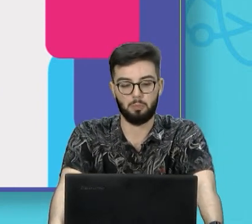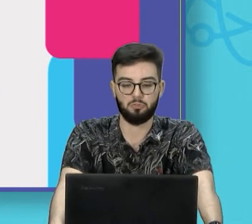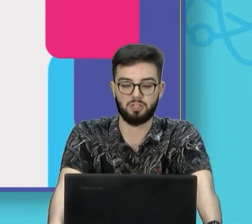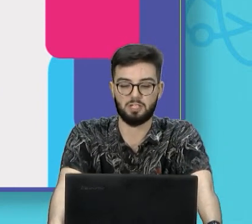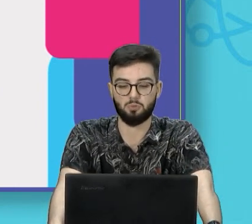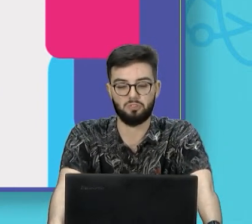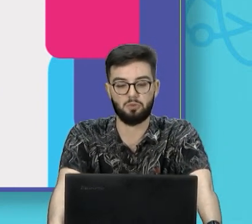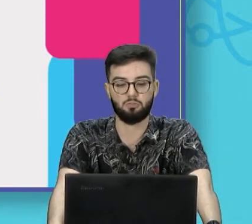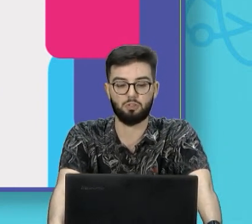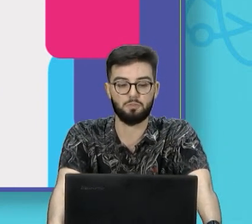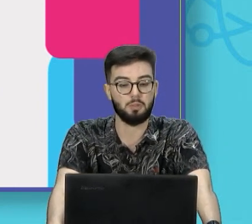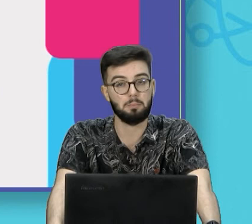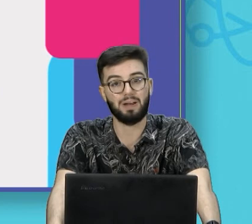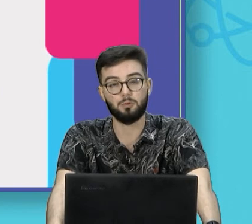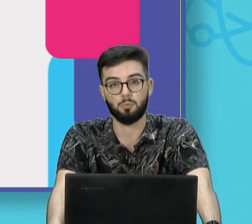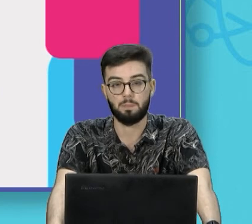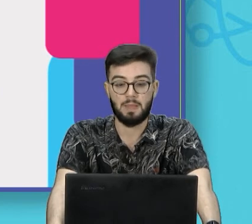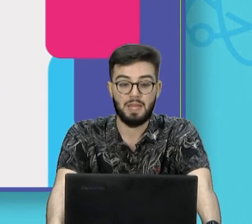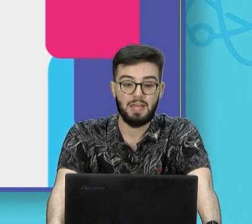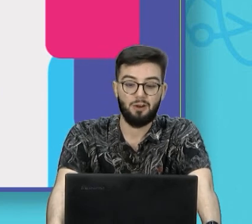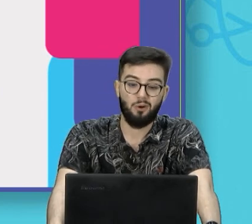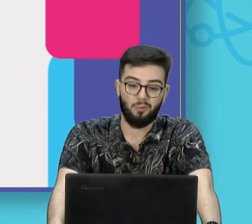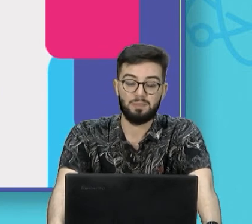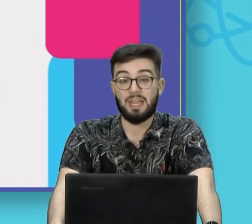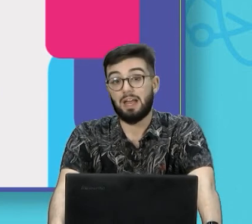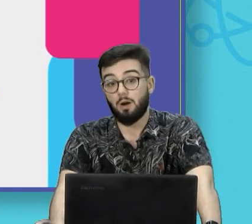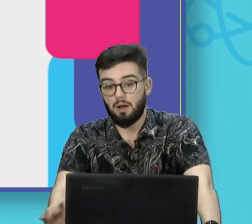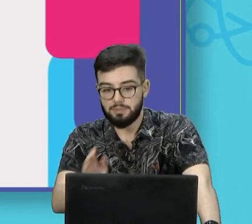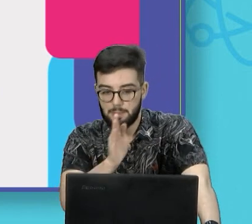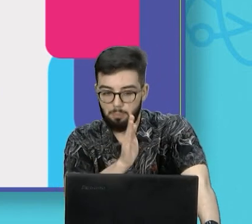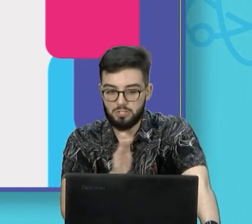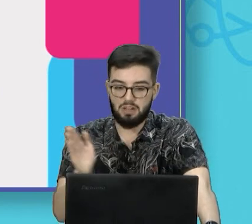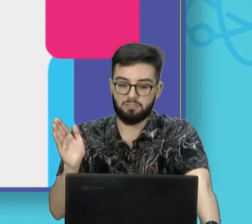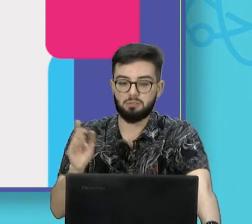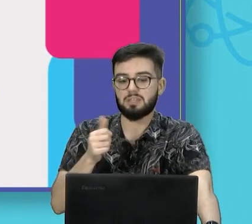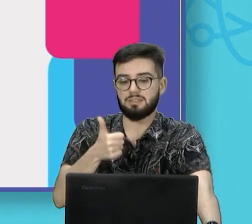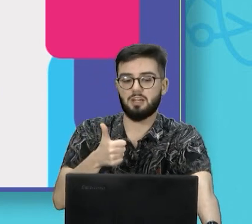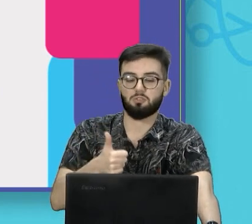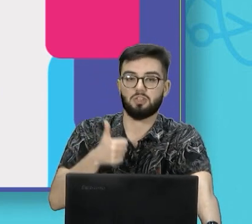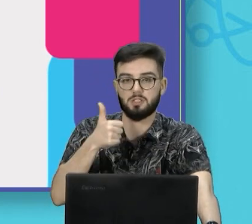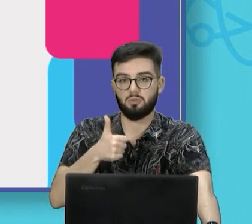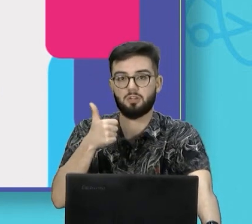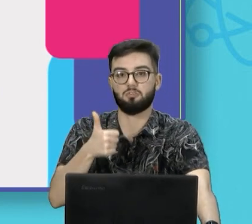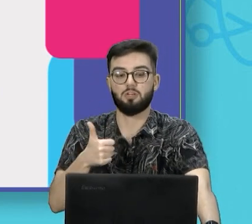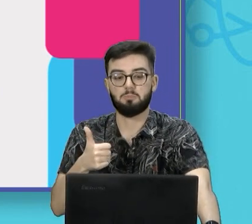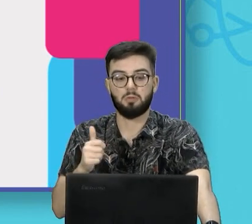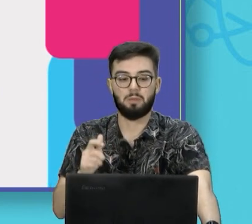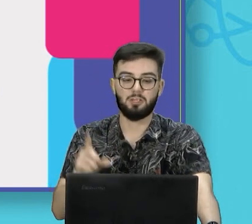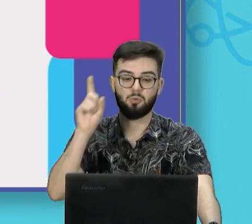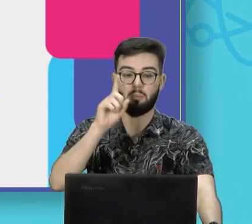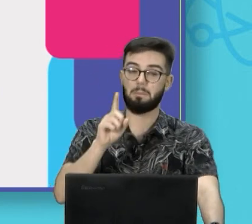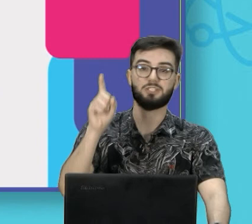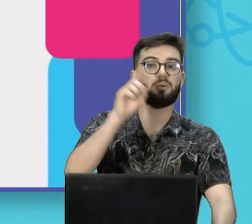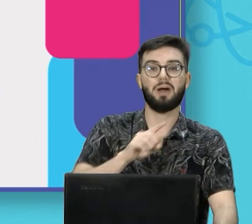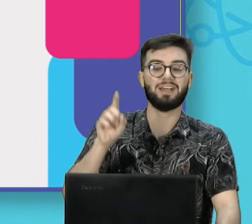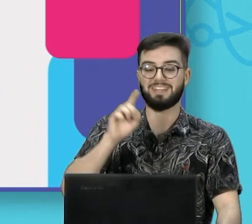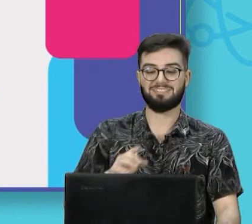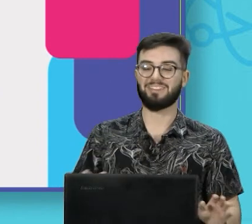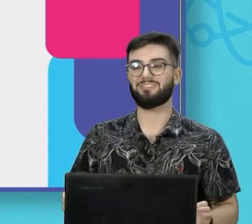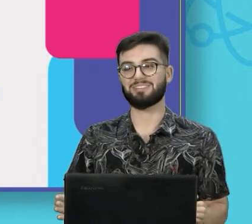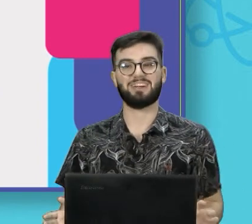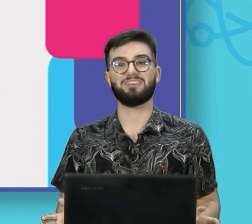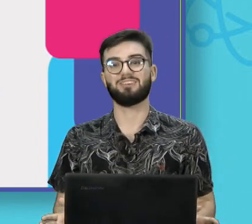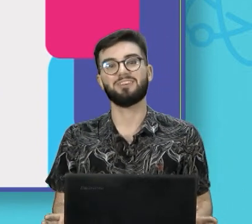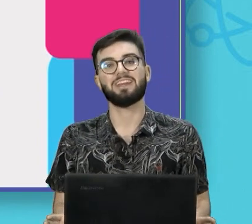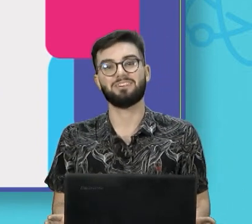Monarquia Constitucional pois os senadores eram escolhidos pelo Imperador Ó depois da, tá certo os senadores eram escolhidos pelo Imperador mas